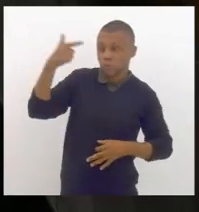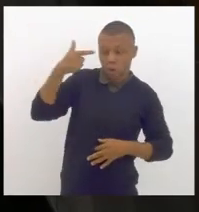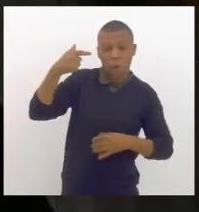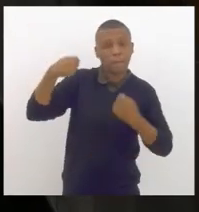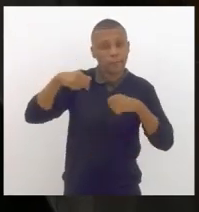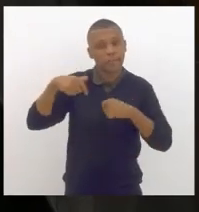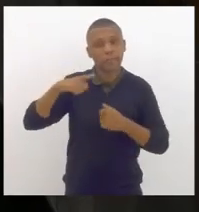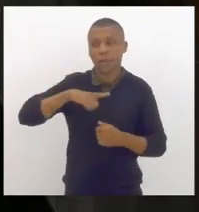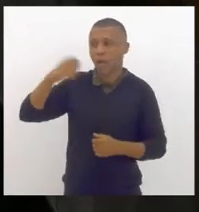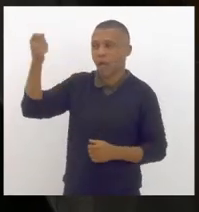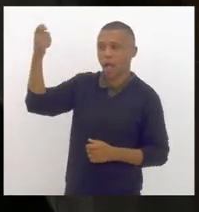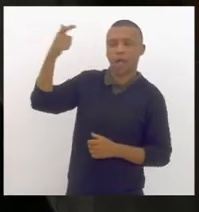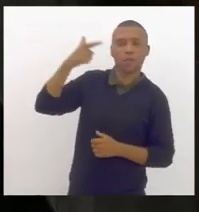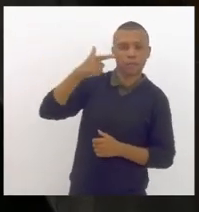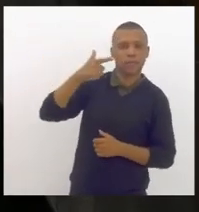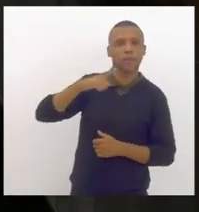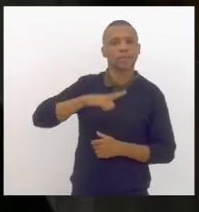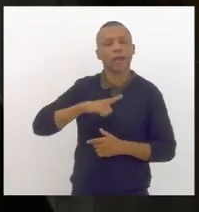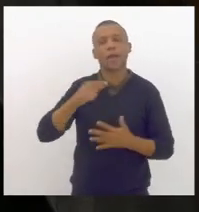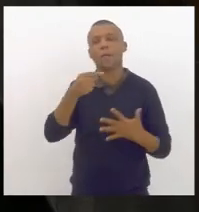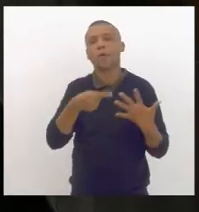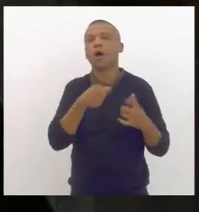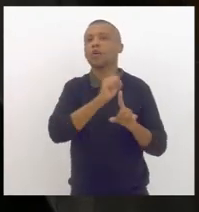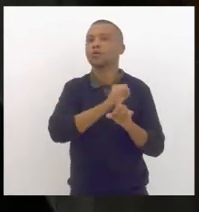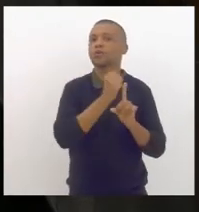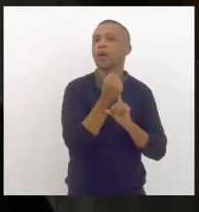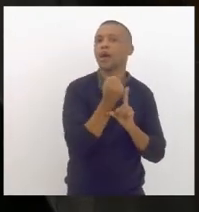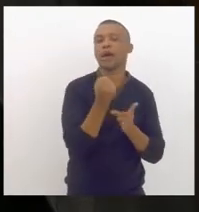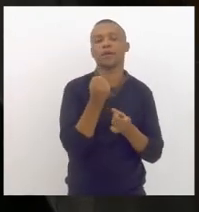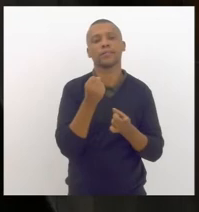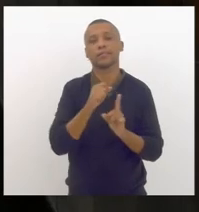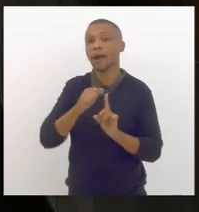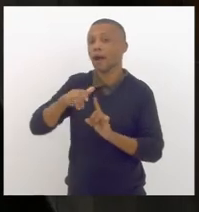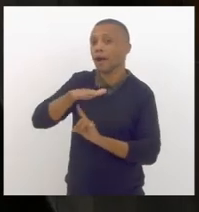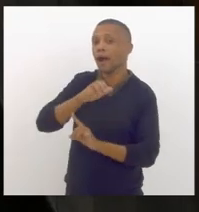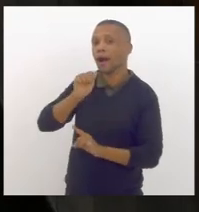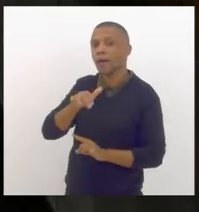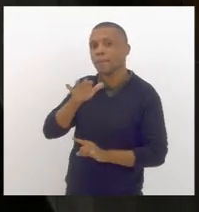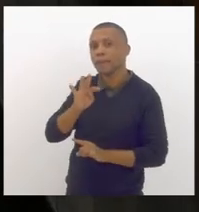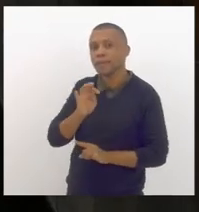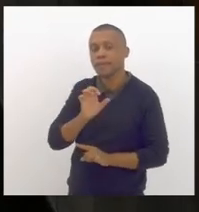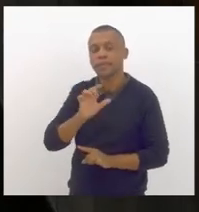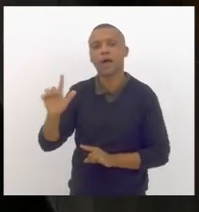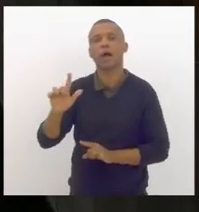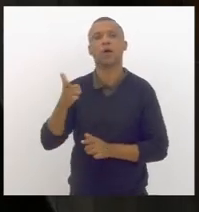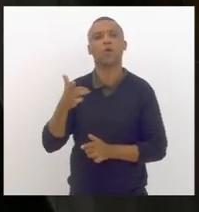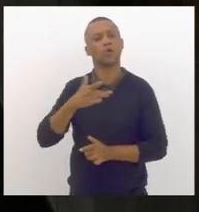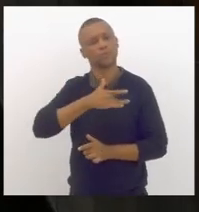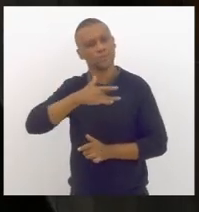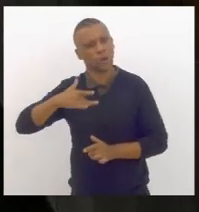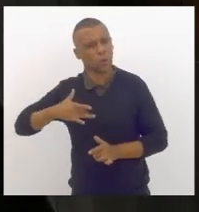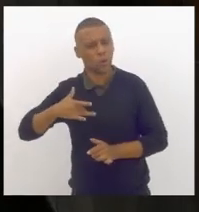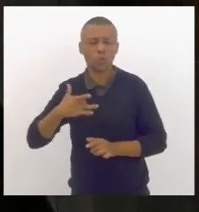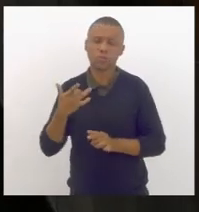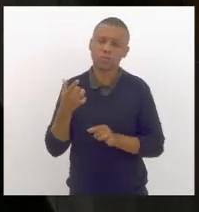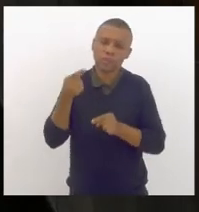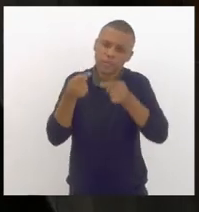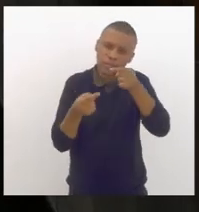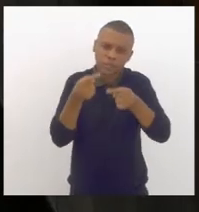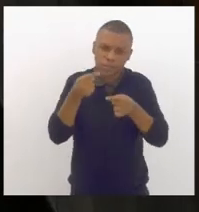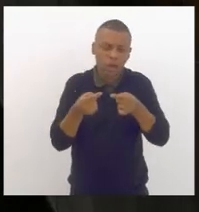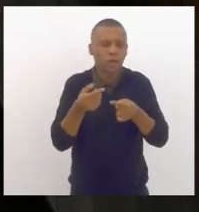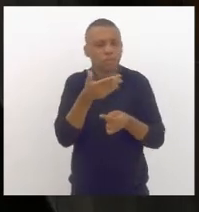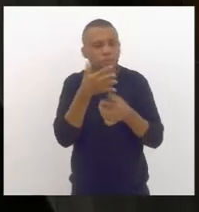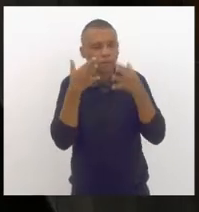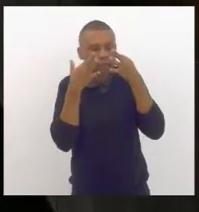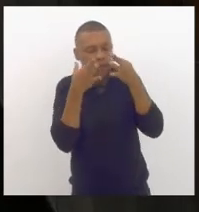questões sociais, habitacionais, ambientais, sanitárias, implicadas nesse debate. Deputado Flávio Serafini, ouço Vossa Excelência com